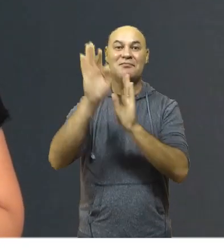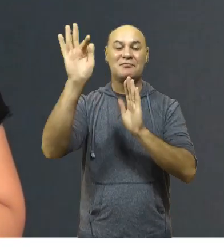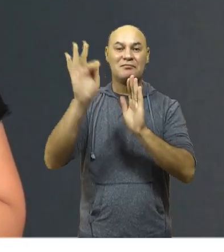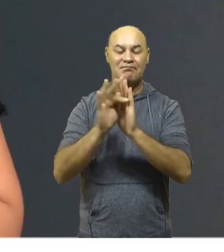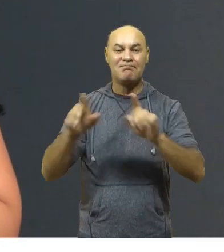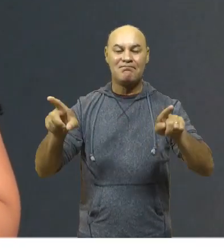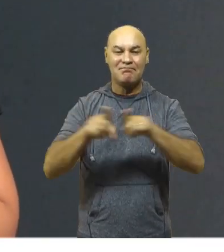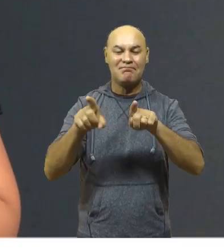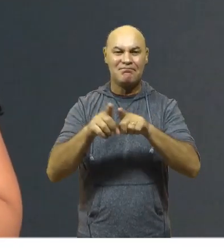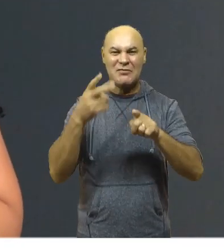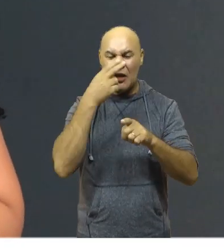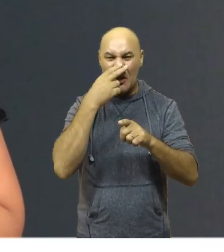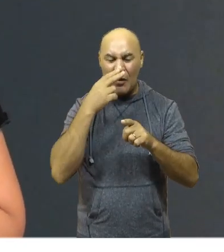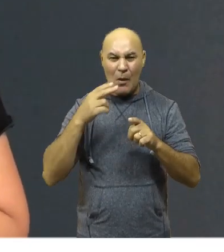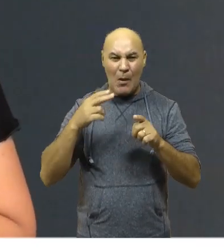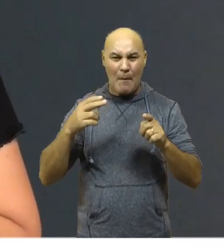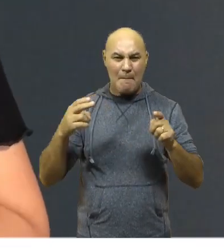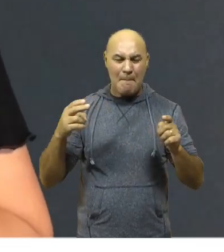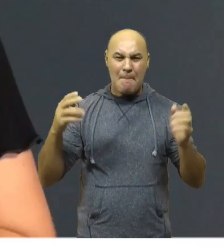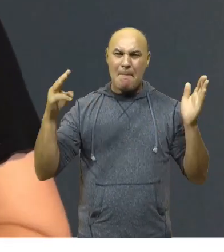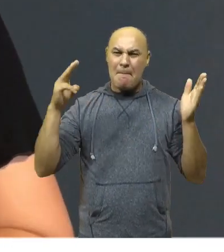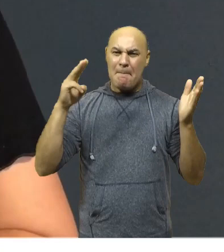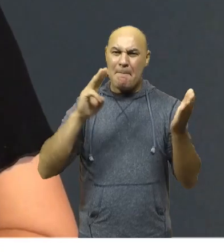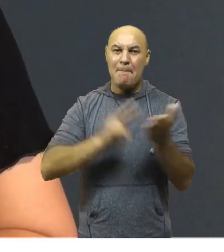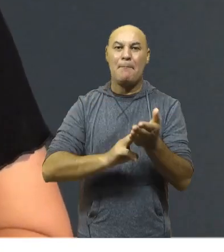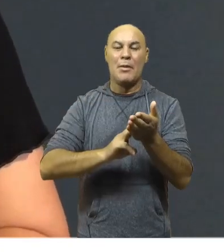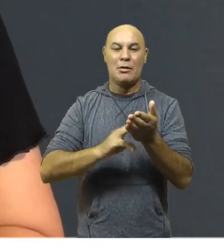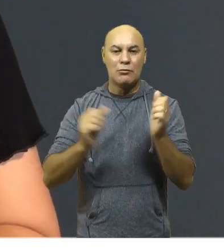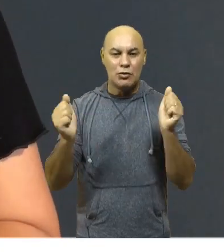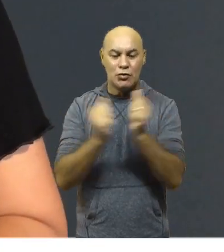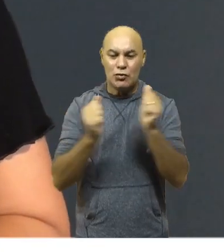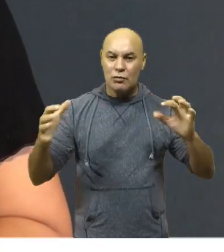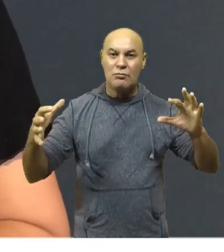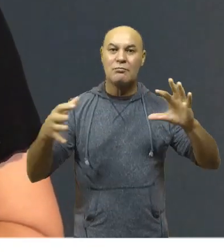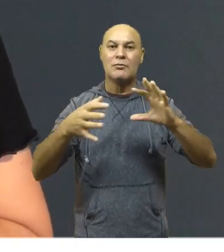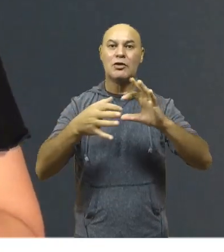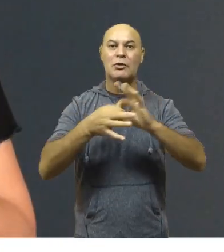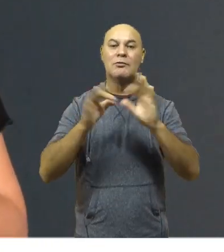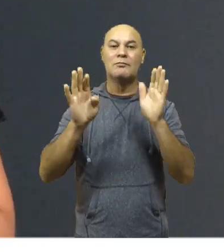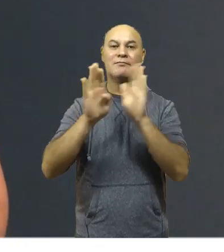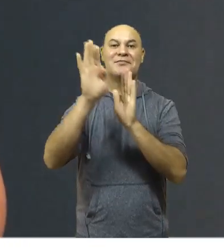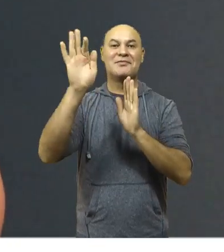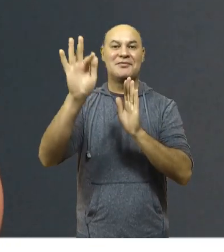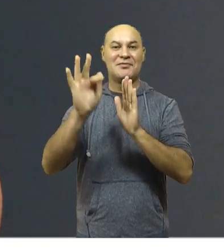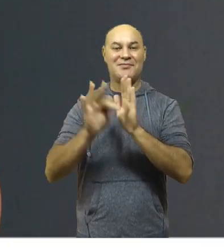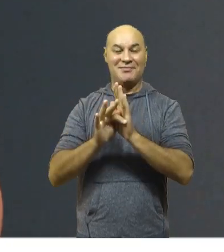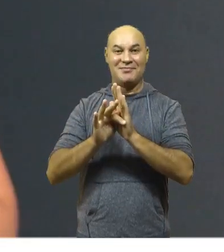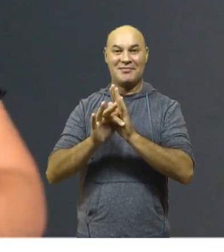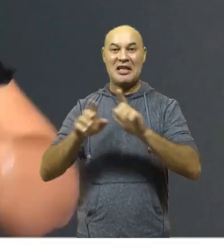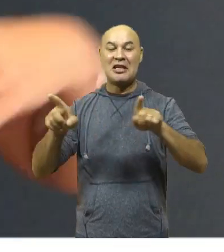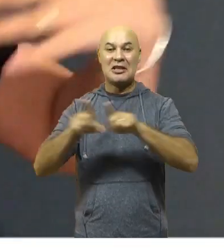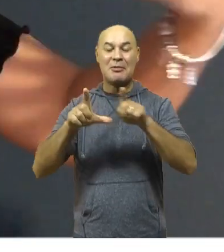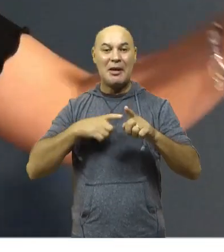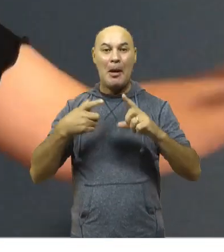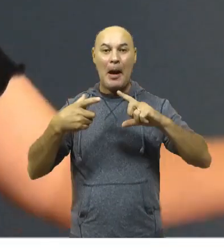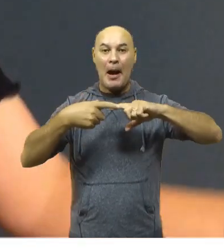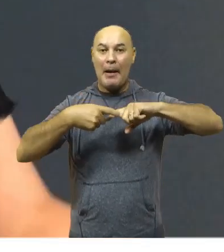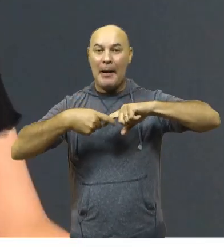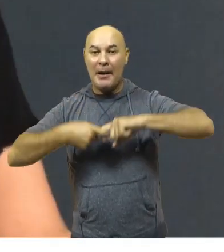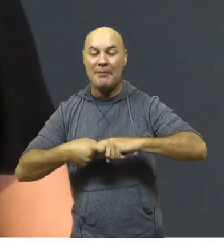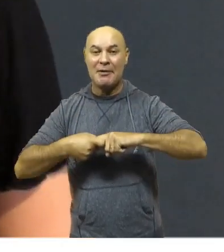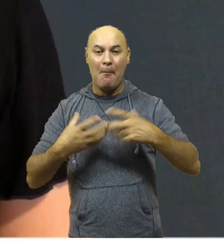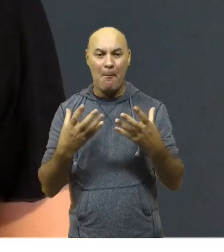igreja, né, em ter comunhão na igreja, fiz grandes amizades desde que eu entrei